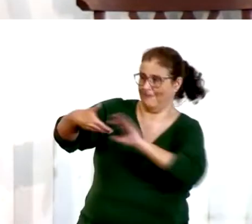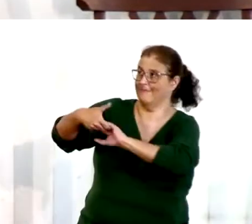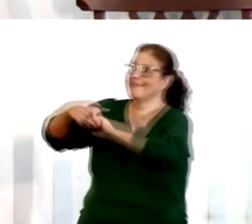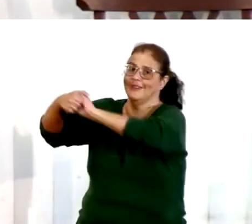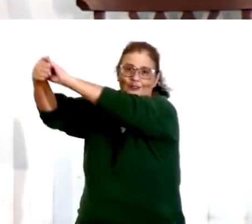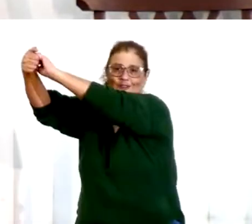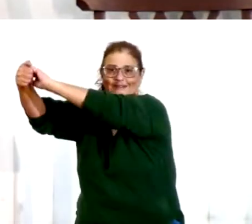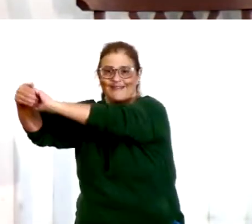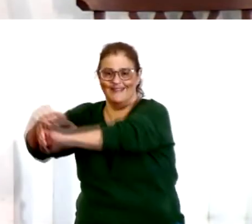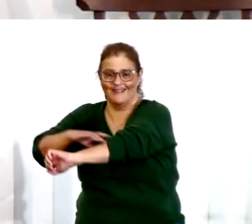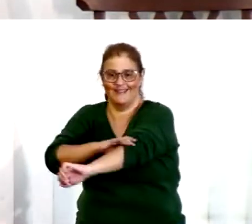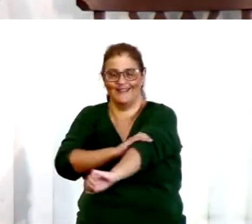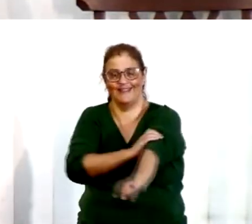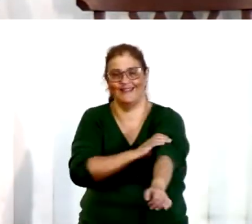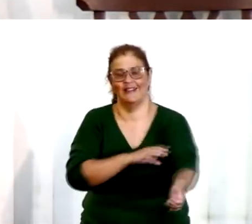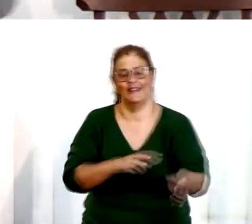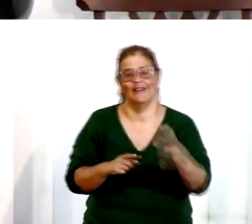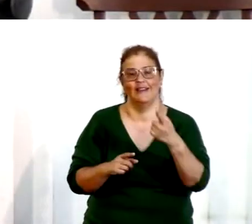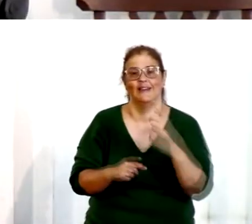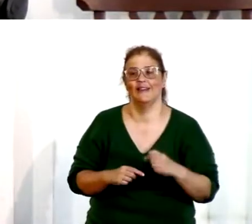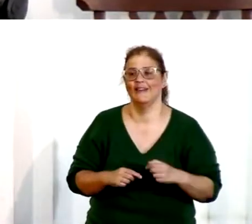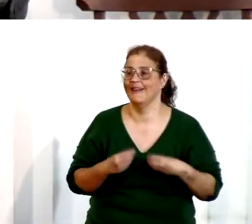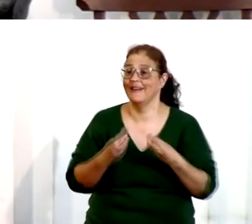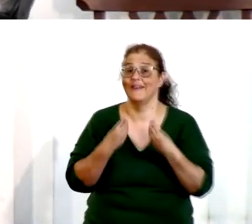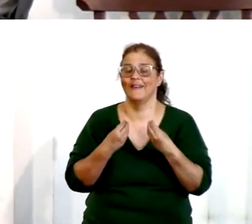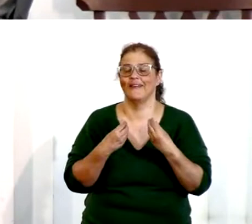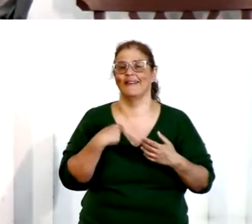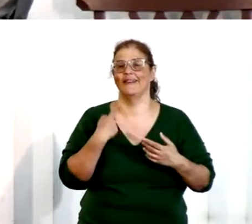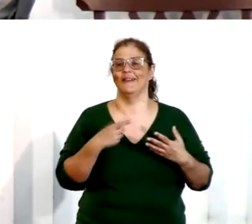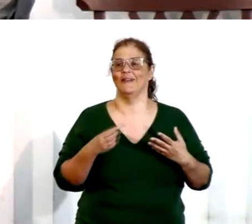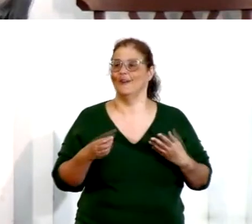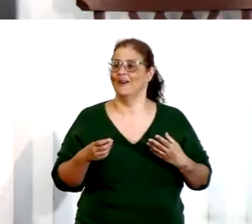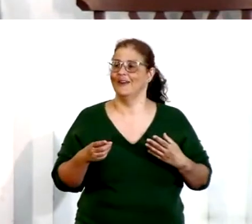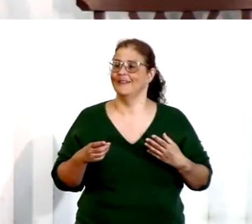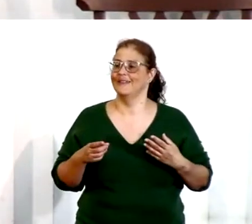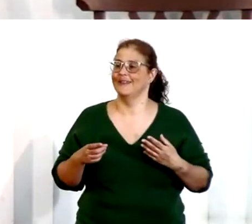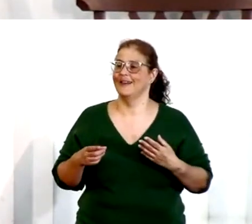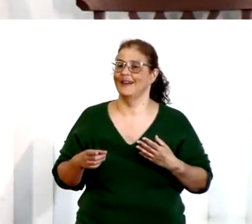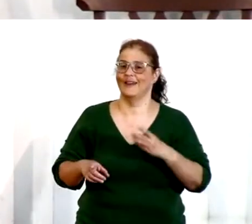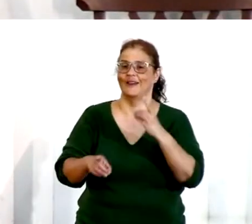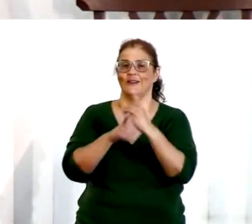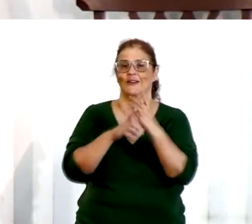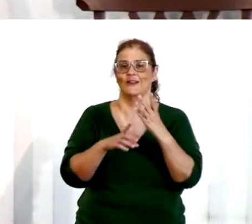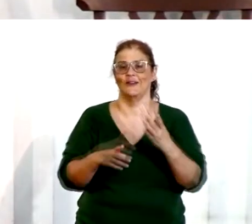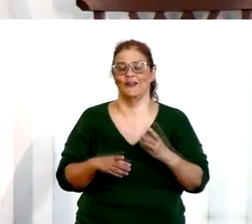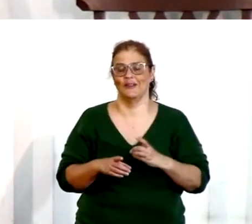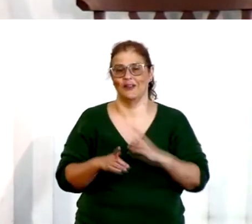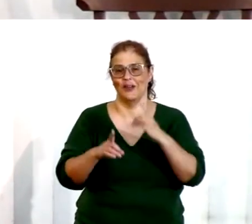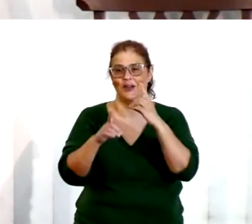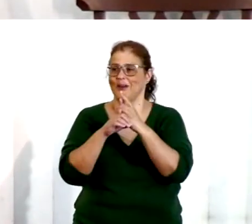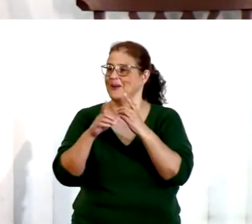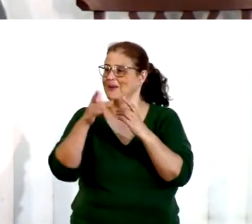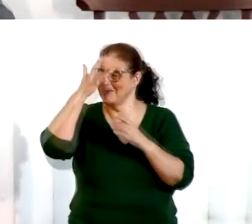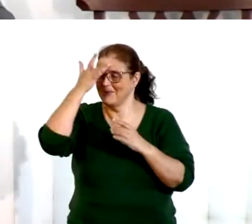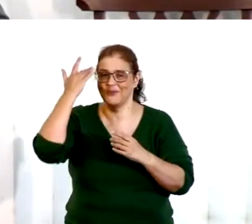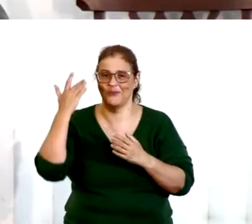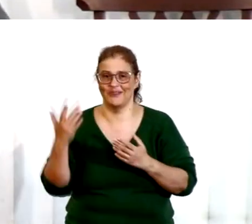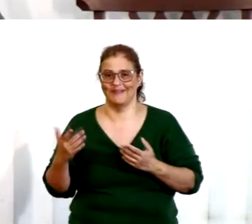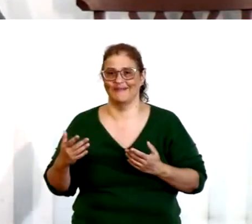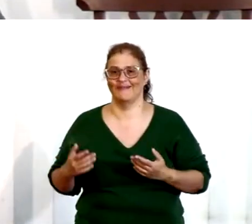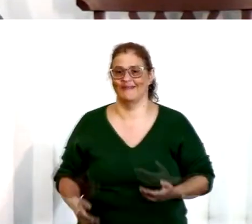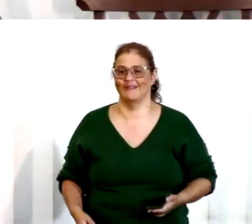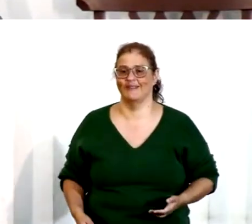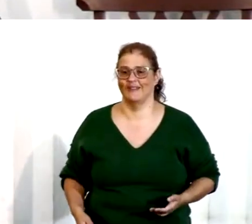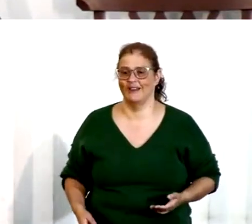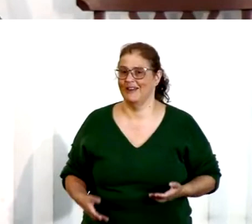nos tornamos essas figuras diferentes do mundo que somos hoje. Nem sempre bem entendidos, eu sei. Nem sempre bem